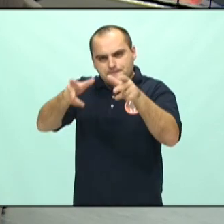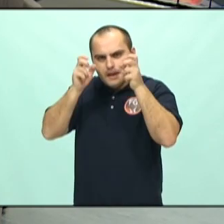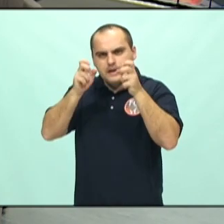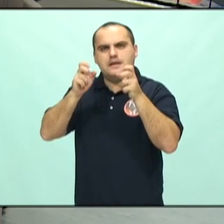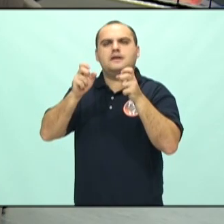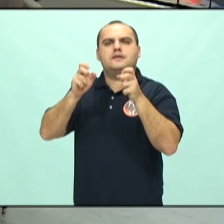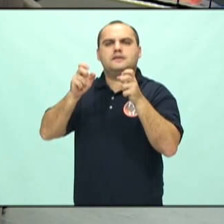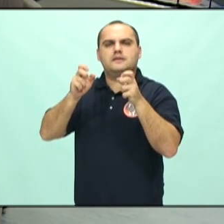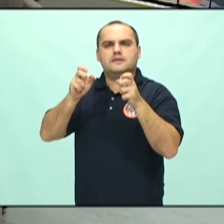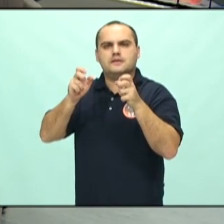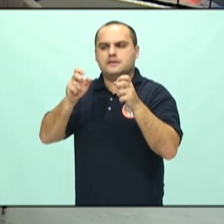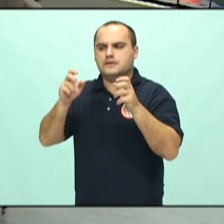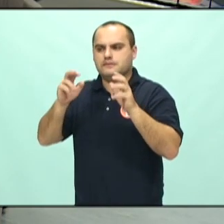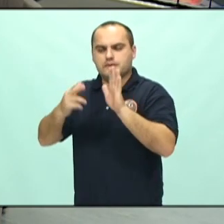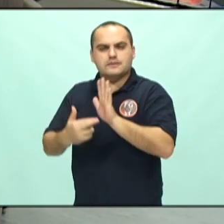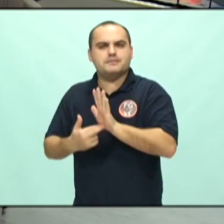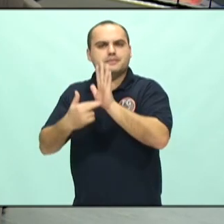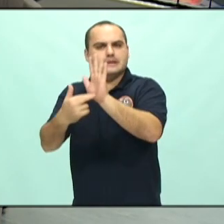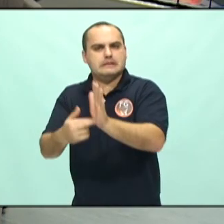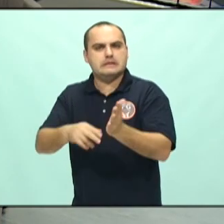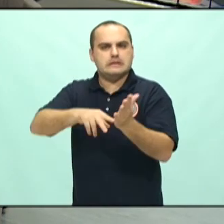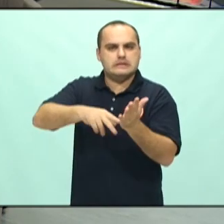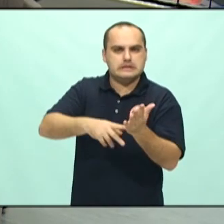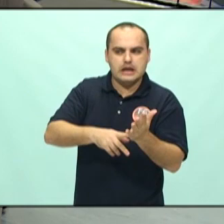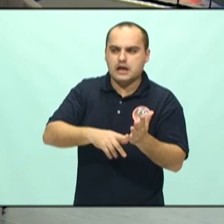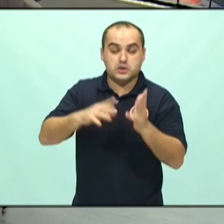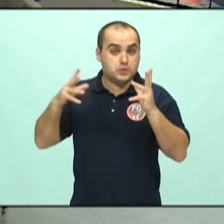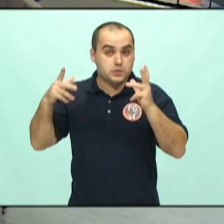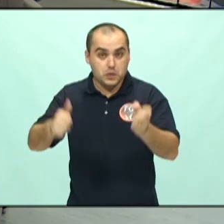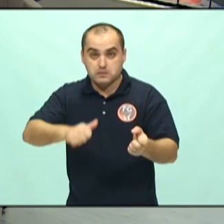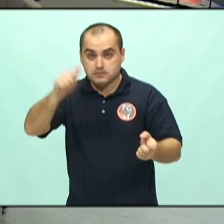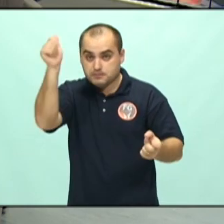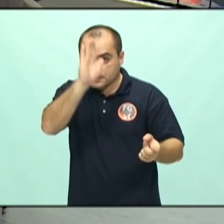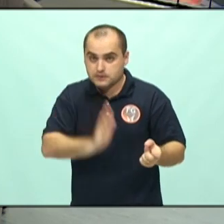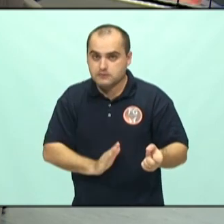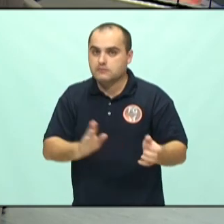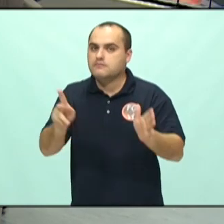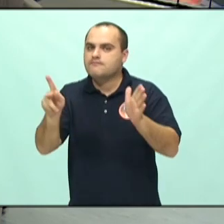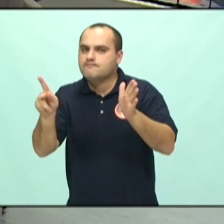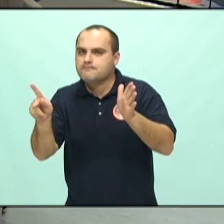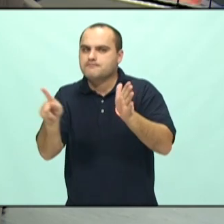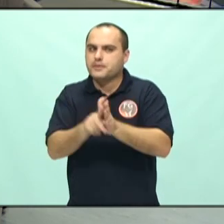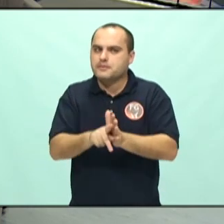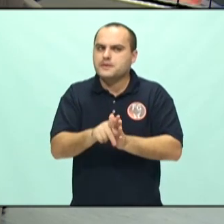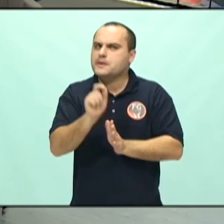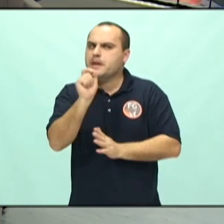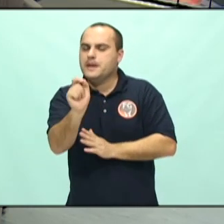dos representantes sindicais de todo o país, com relação ao risco